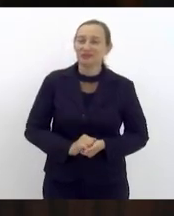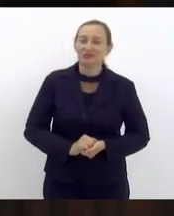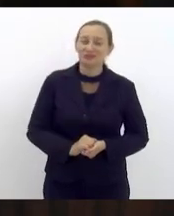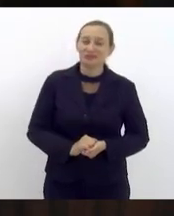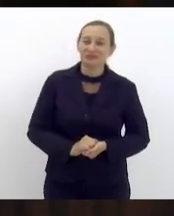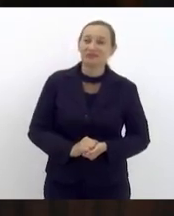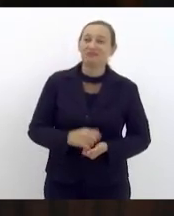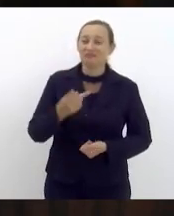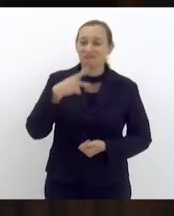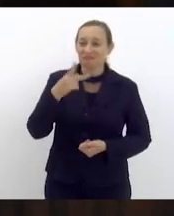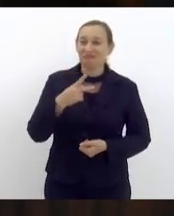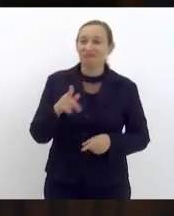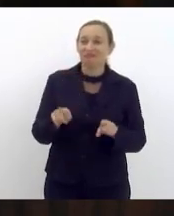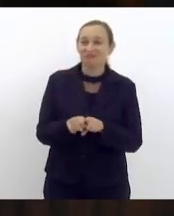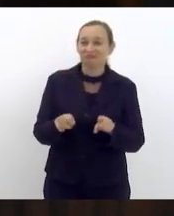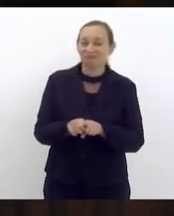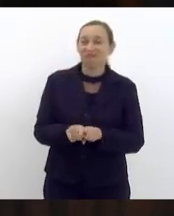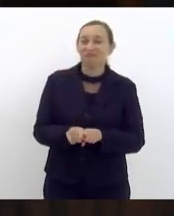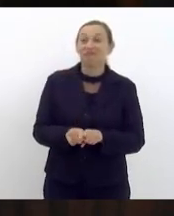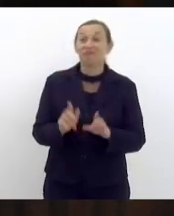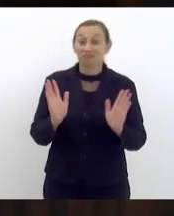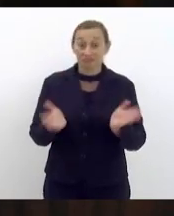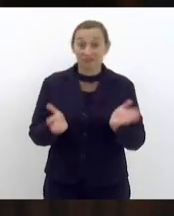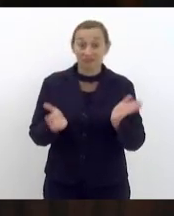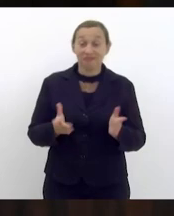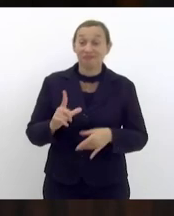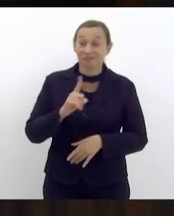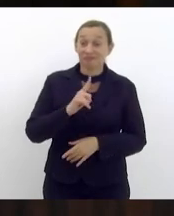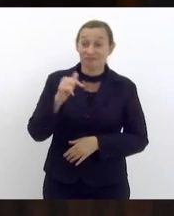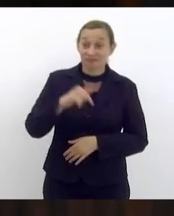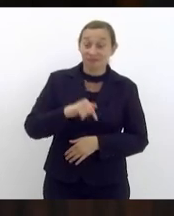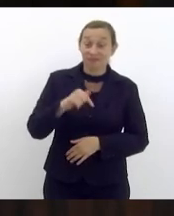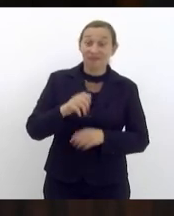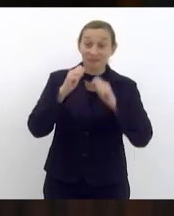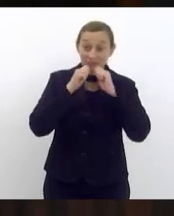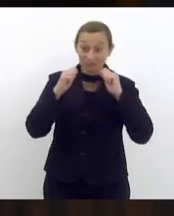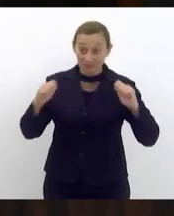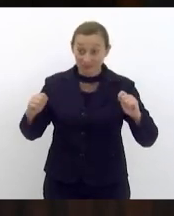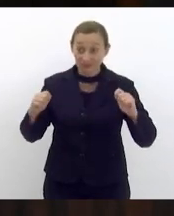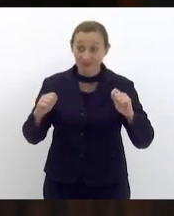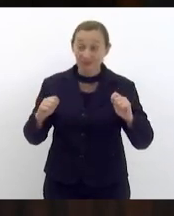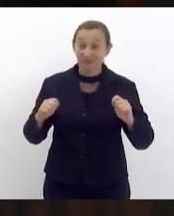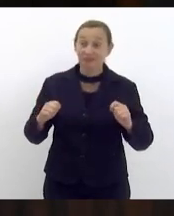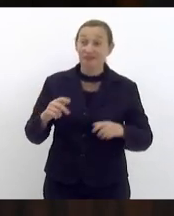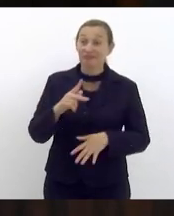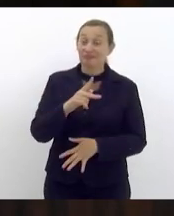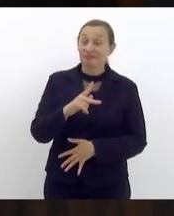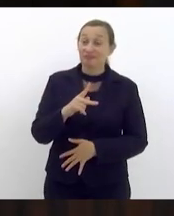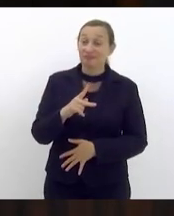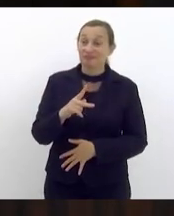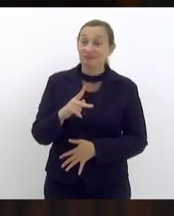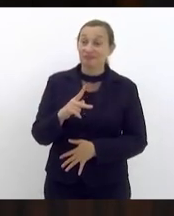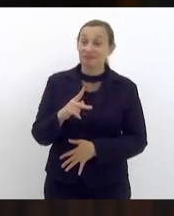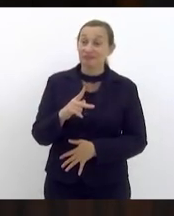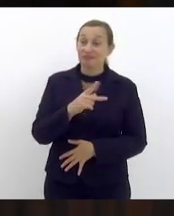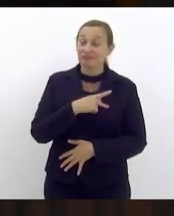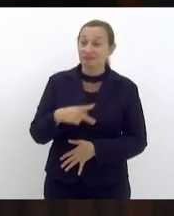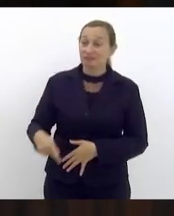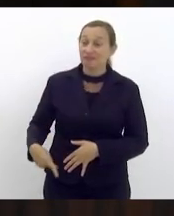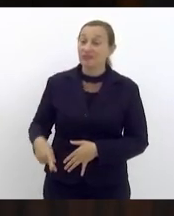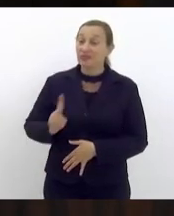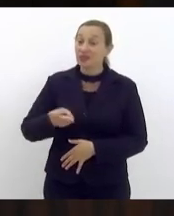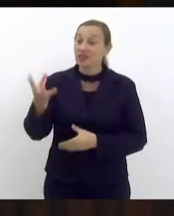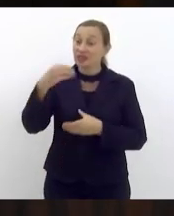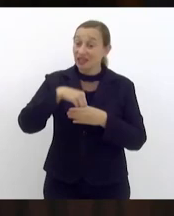falar aqui a respeito de hoje nós temos aqui Assessoria do nosso Presidente tá sempre aqui dentro